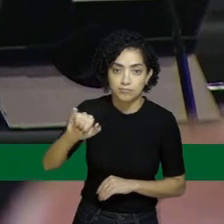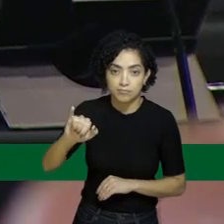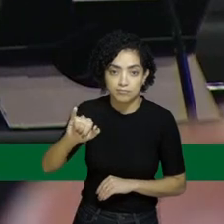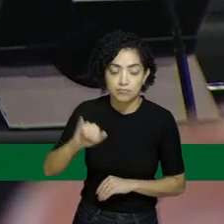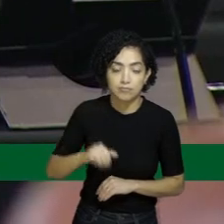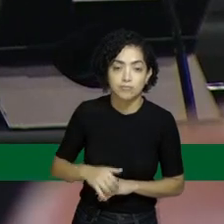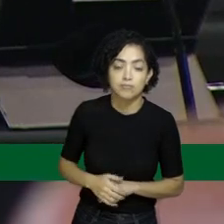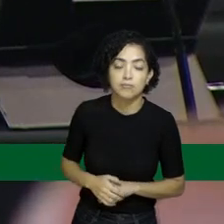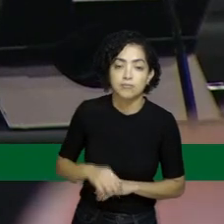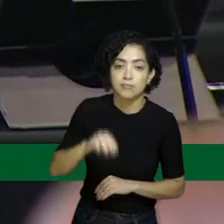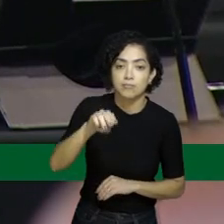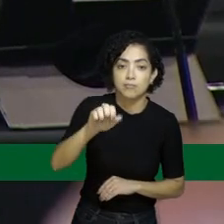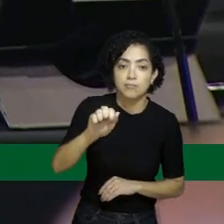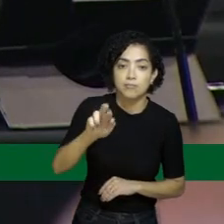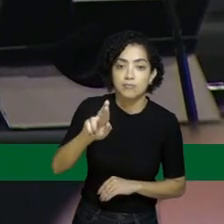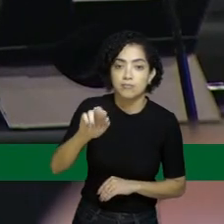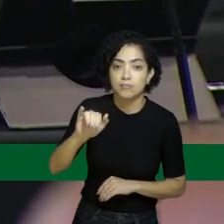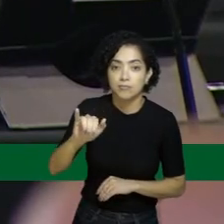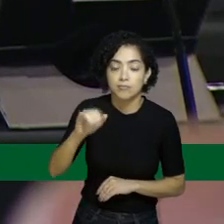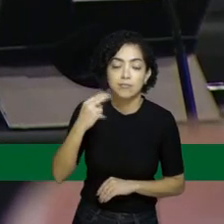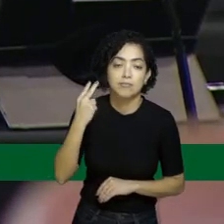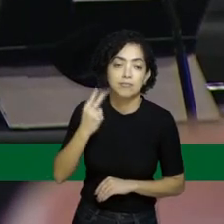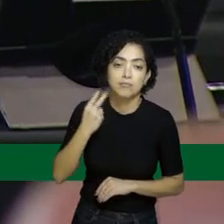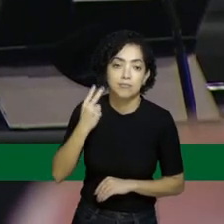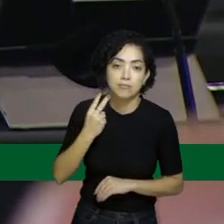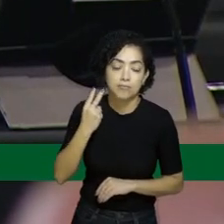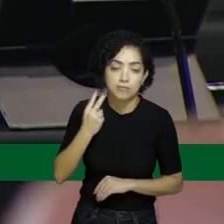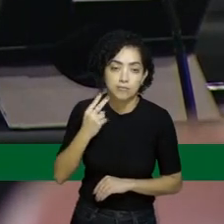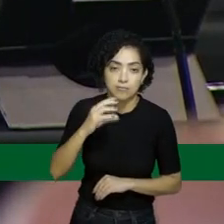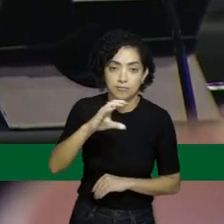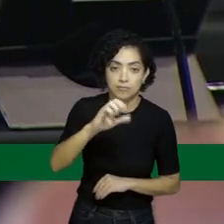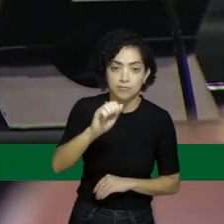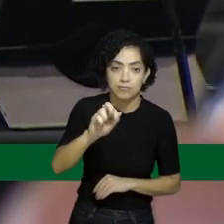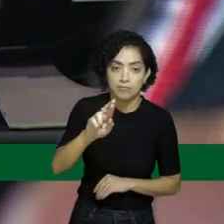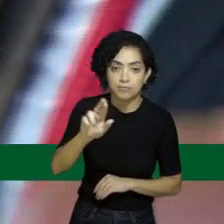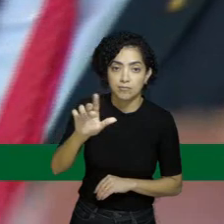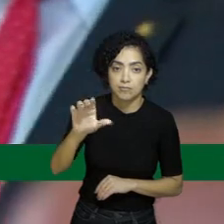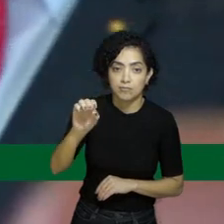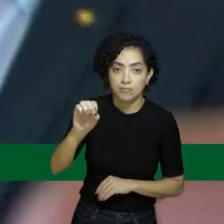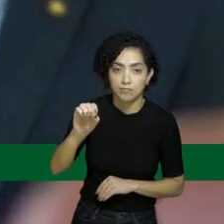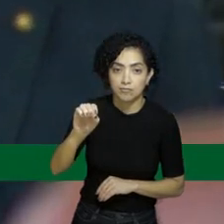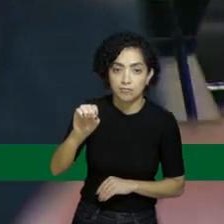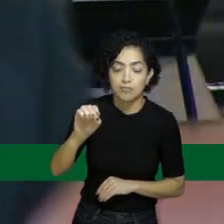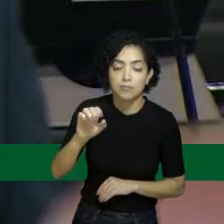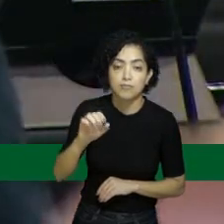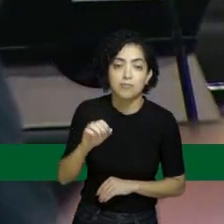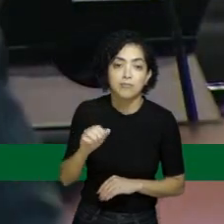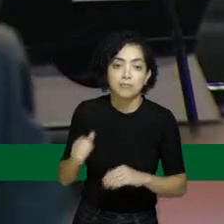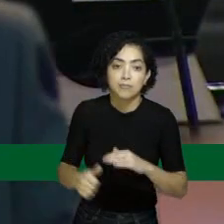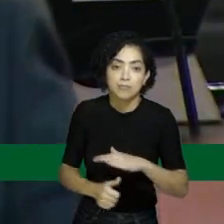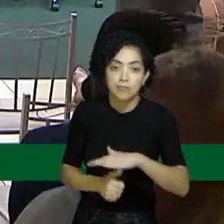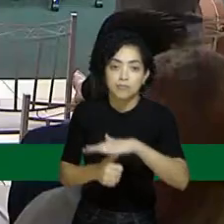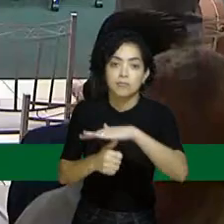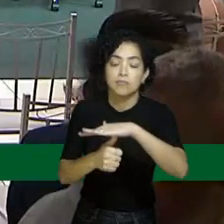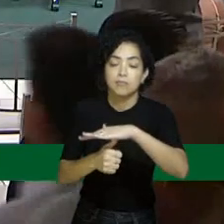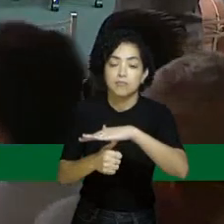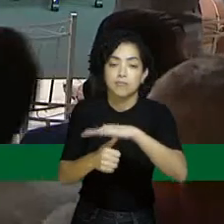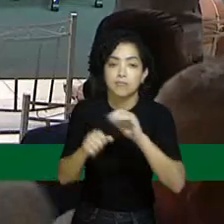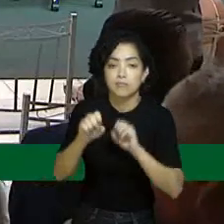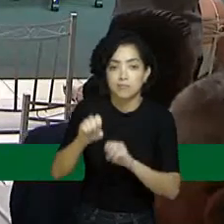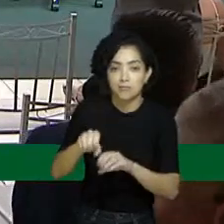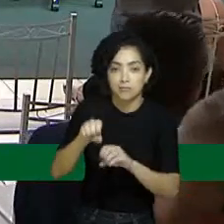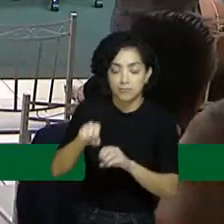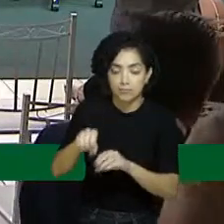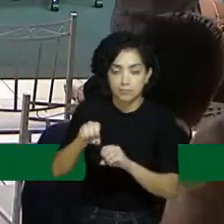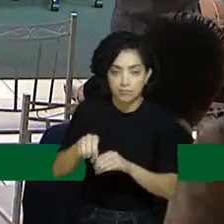Mari Capeleto, vereador do município de Iraceminha, Carlinhos Lorenzini, reitor da Unidade Central de Educação,